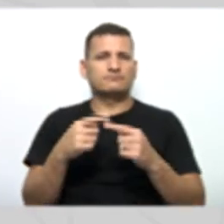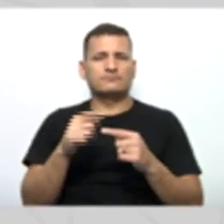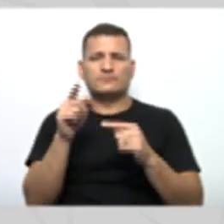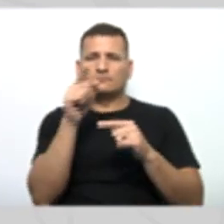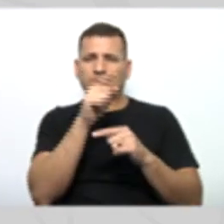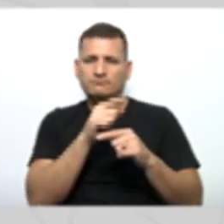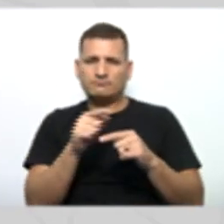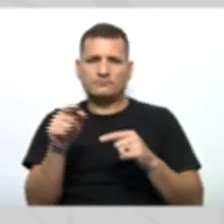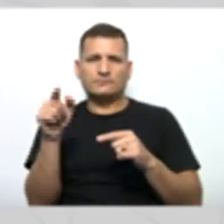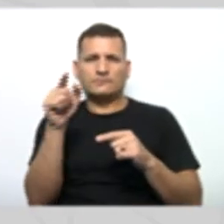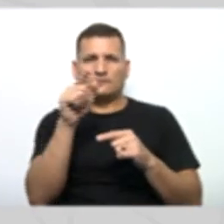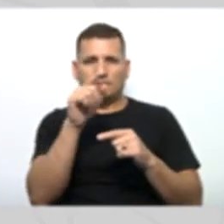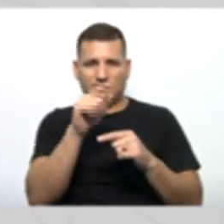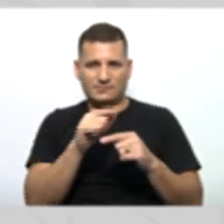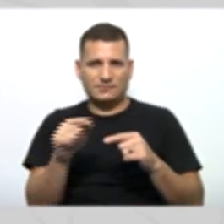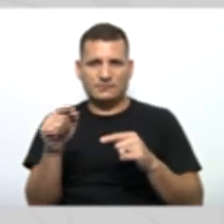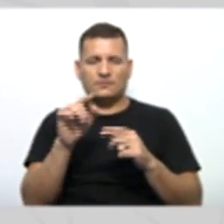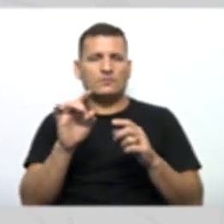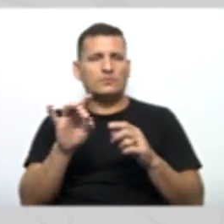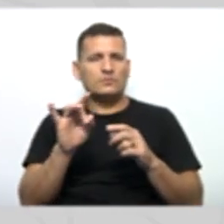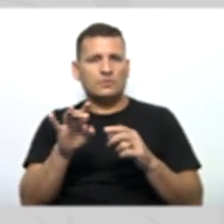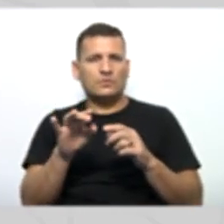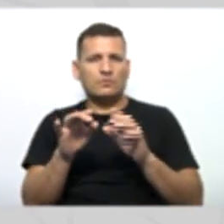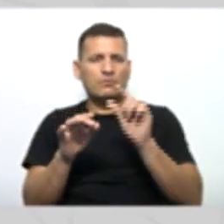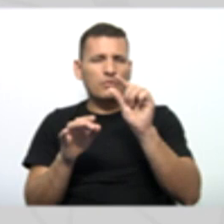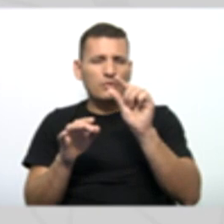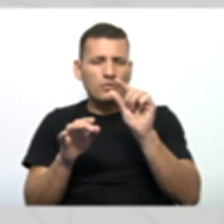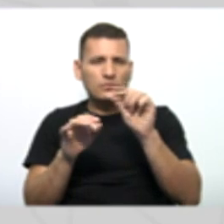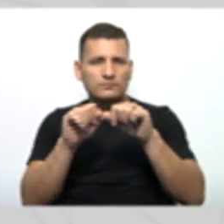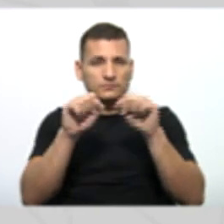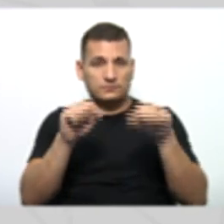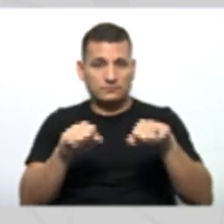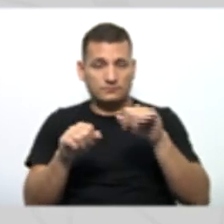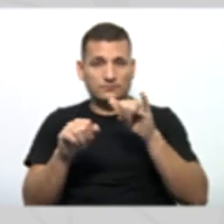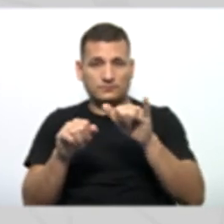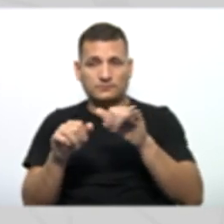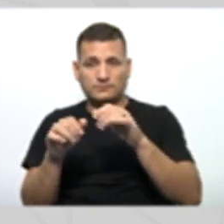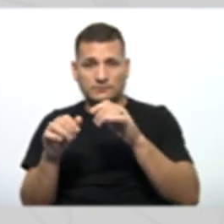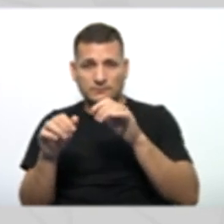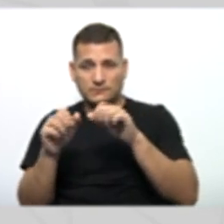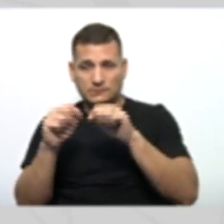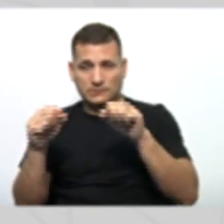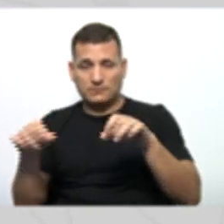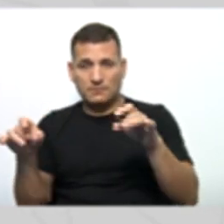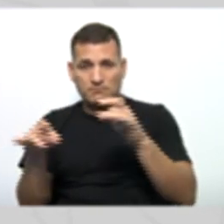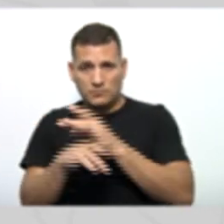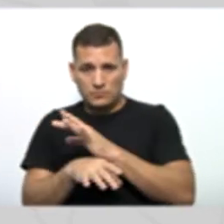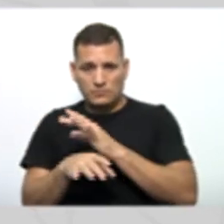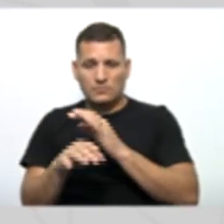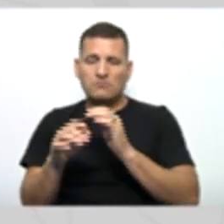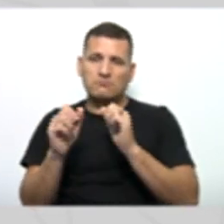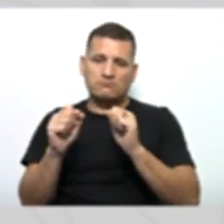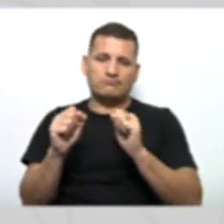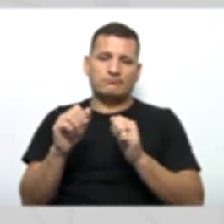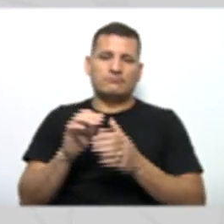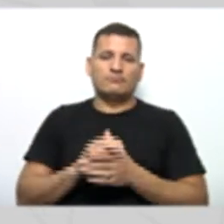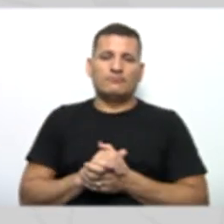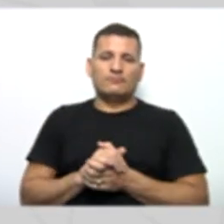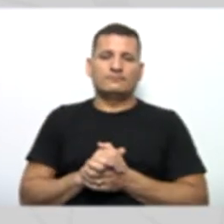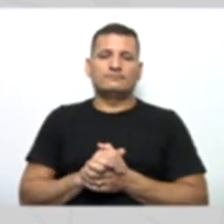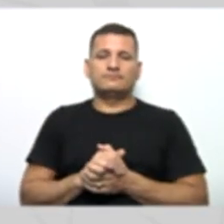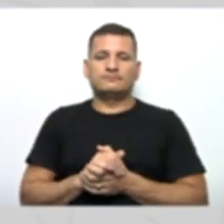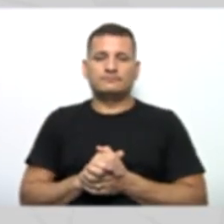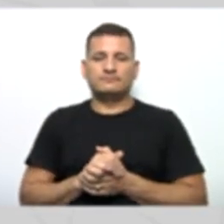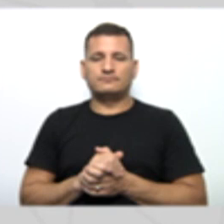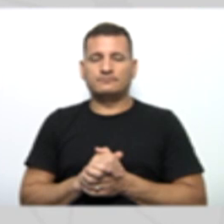sistema. Você só vai fechar quando tiver o sistema pronto, certo? Pode acontecer aqui uma ramificação, ó, e esse